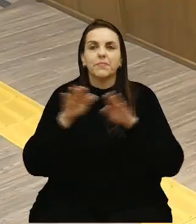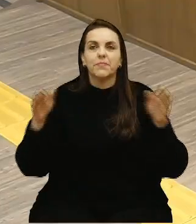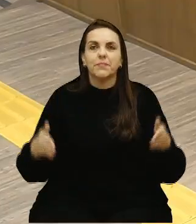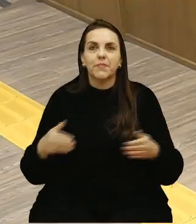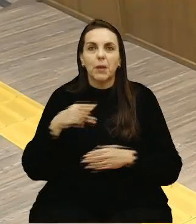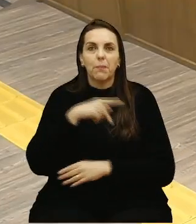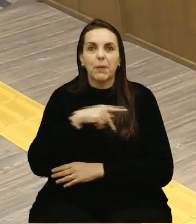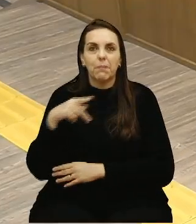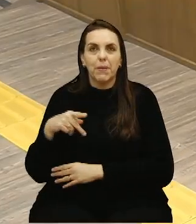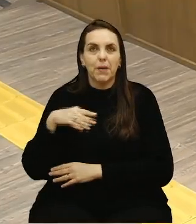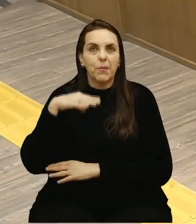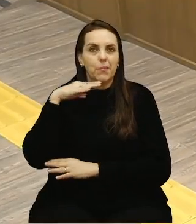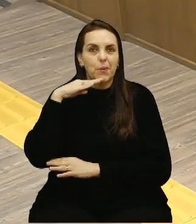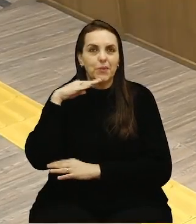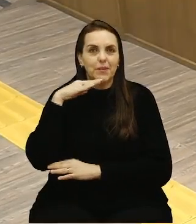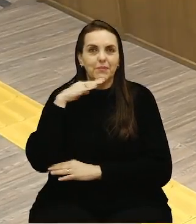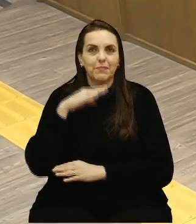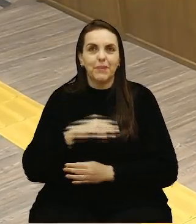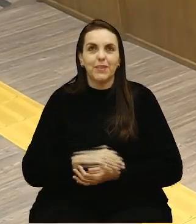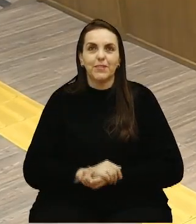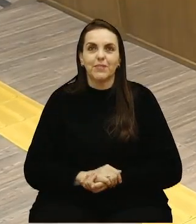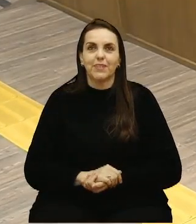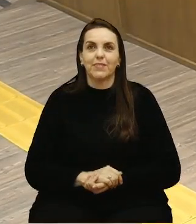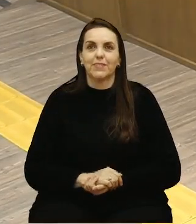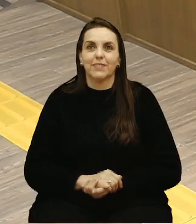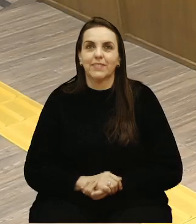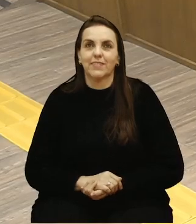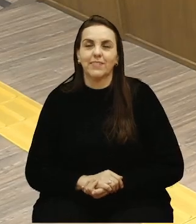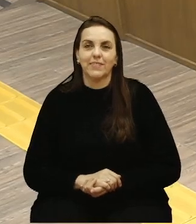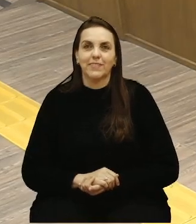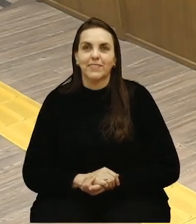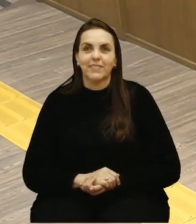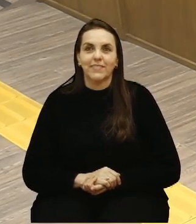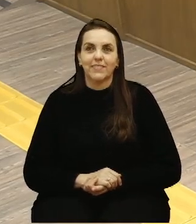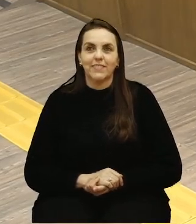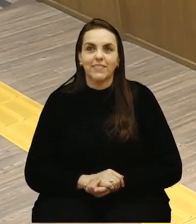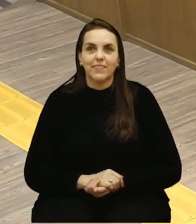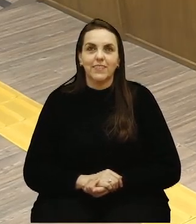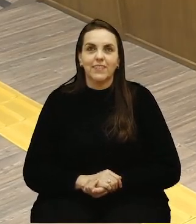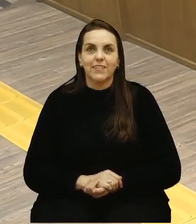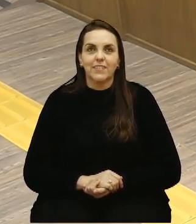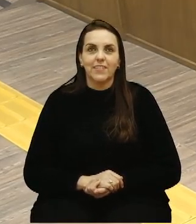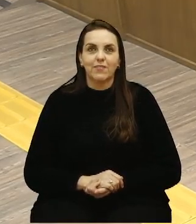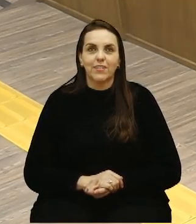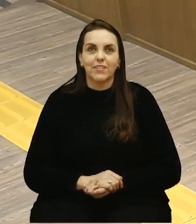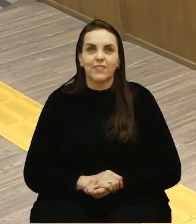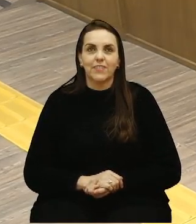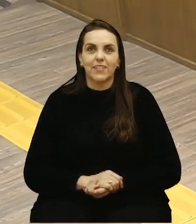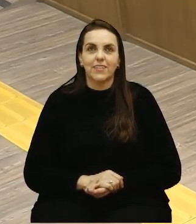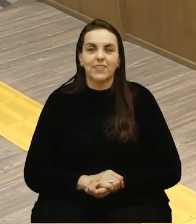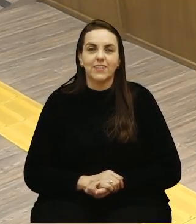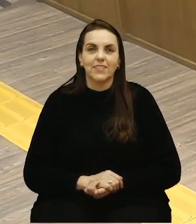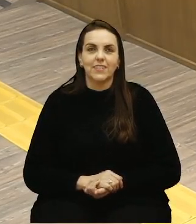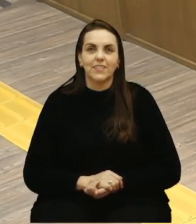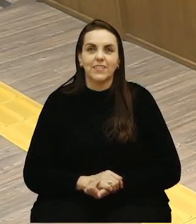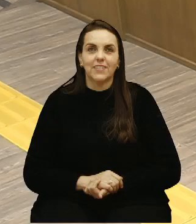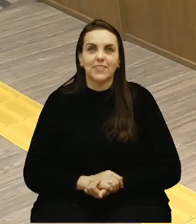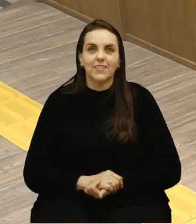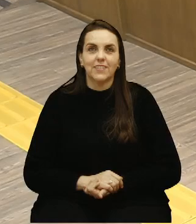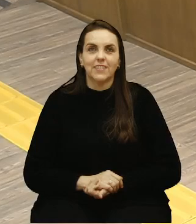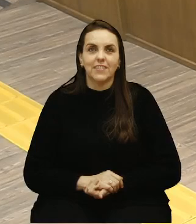Bortola. Agora sim, agora pode ser. Para alguém vai sobrar.